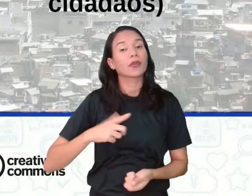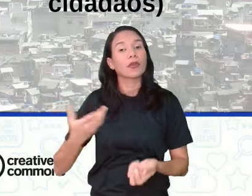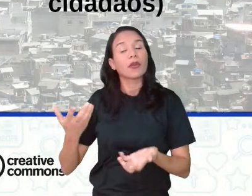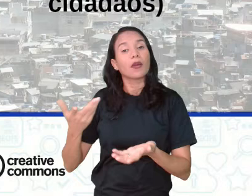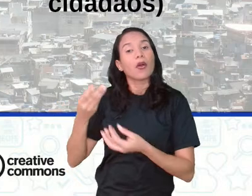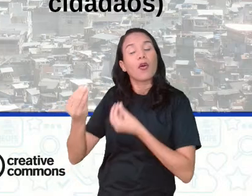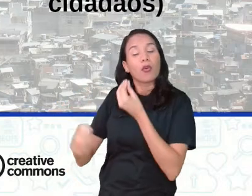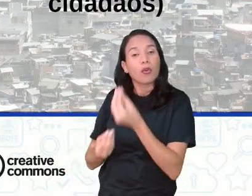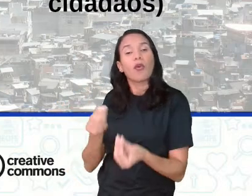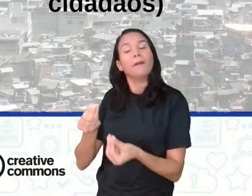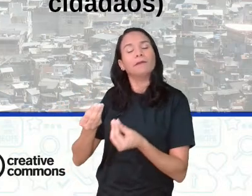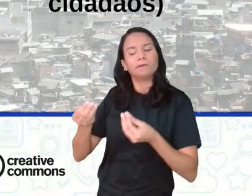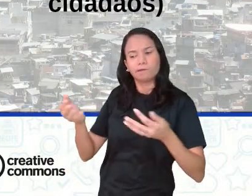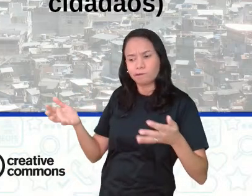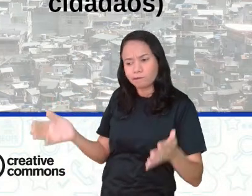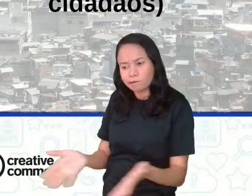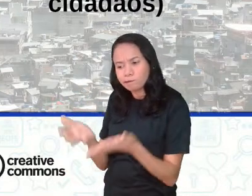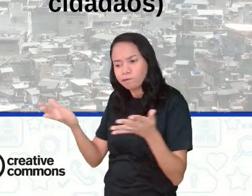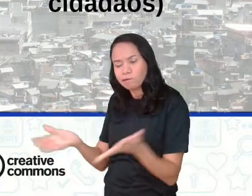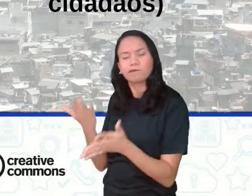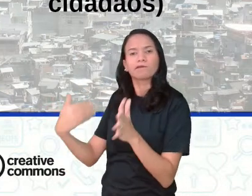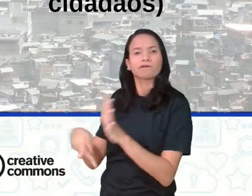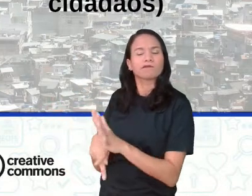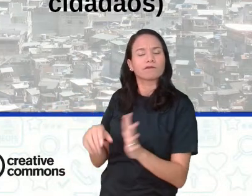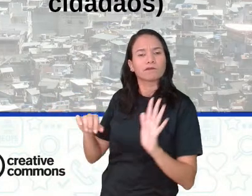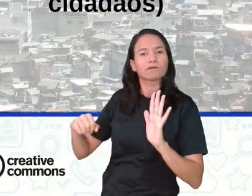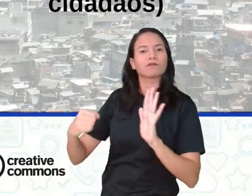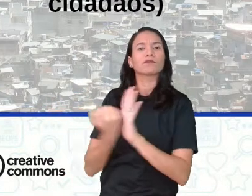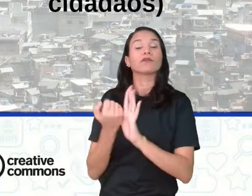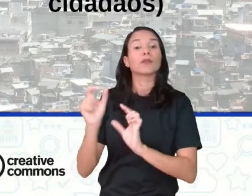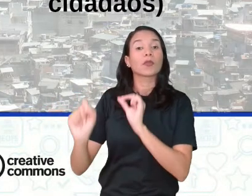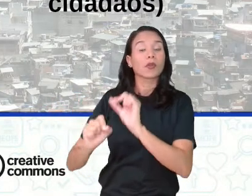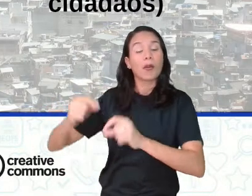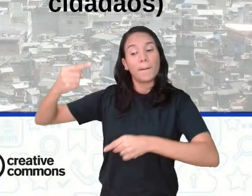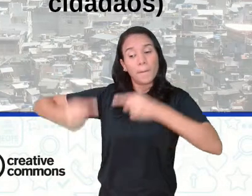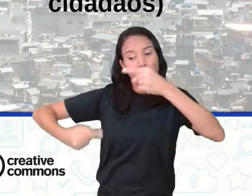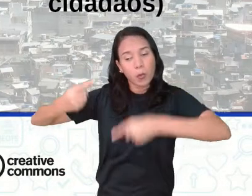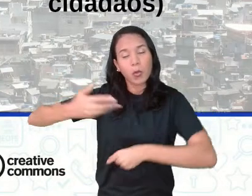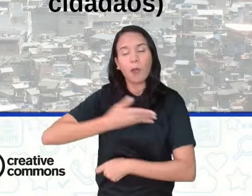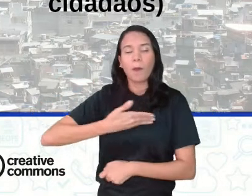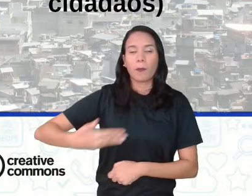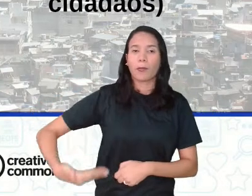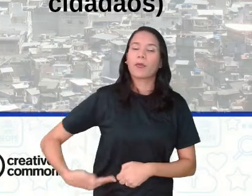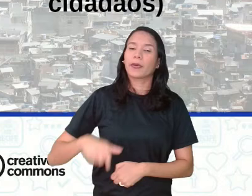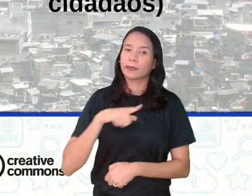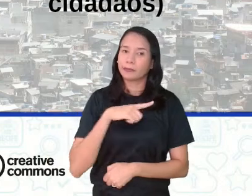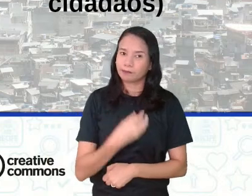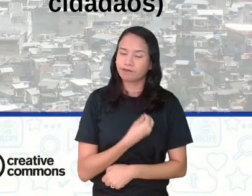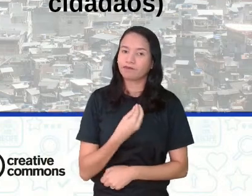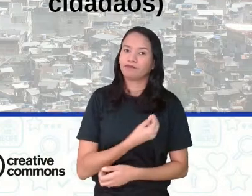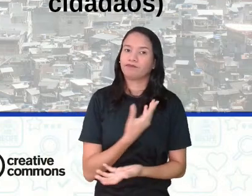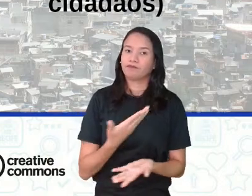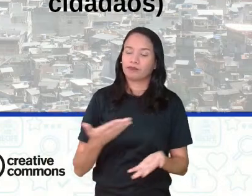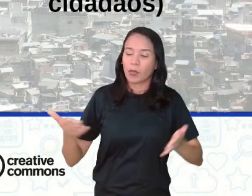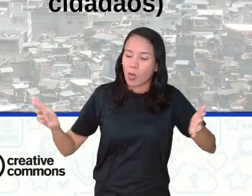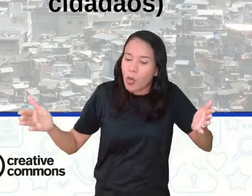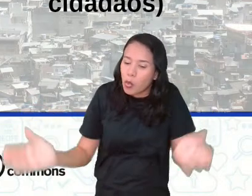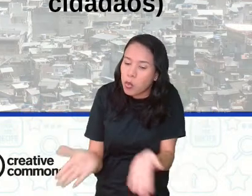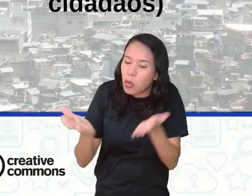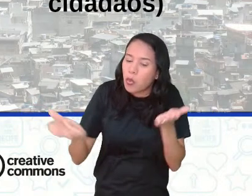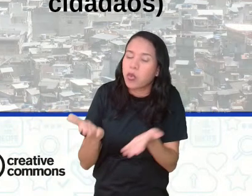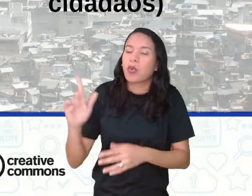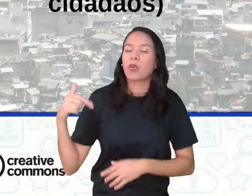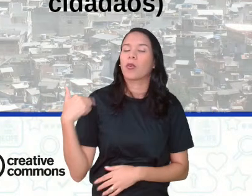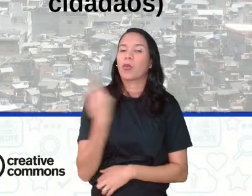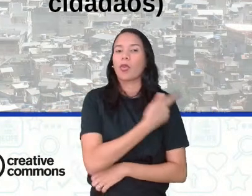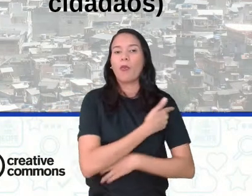professor Armando falou aqui, com bastante propriedade, a questão das políticas públicas, né? Reforçando o nosso